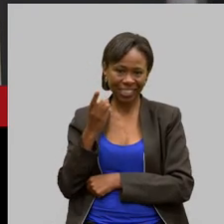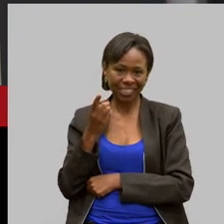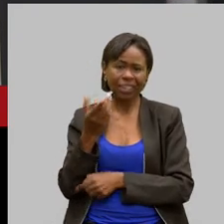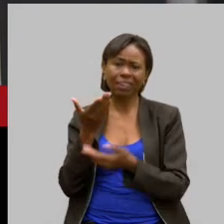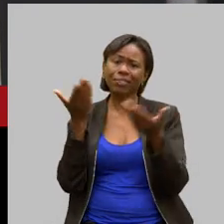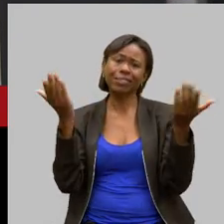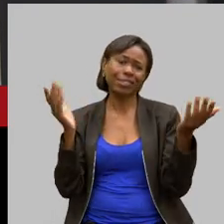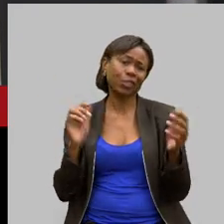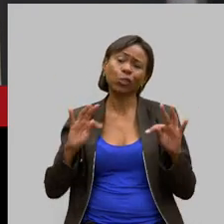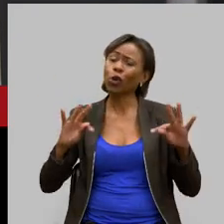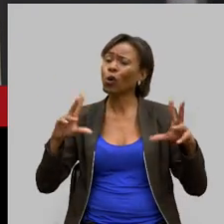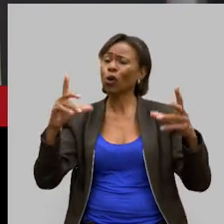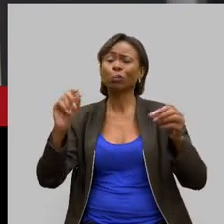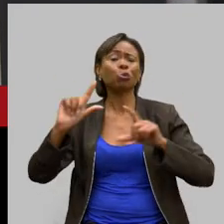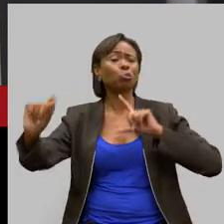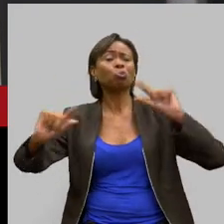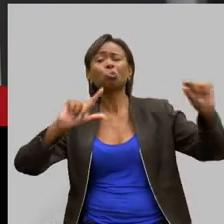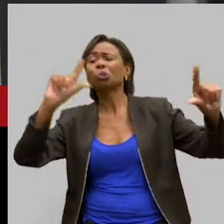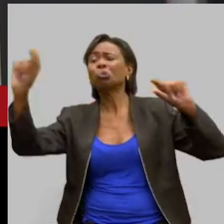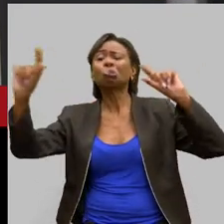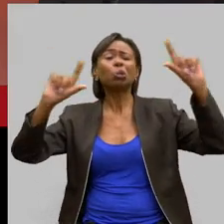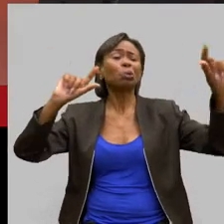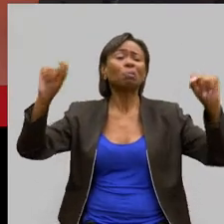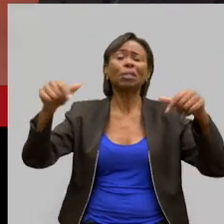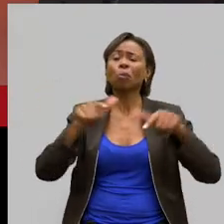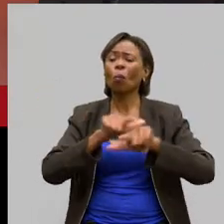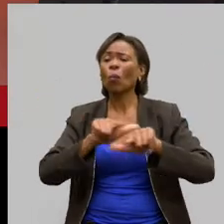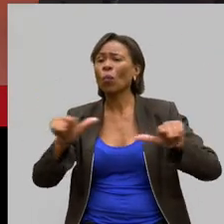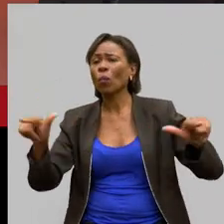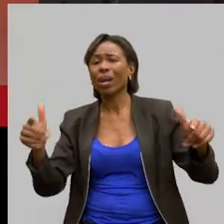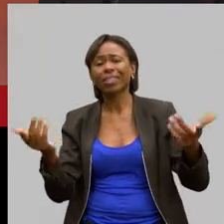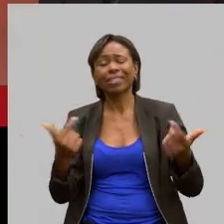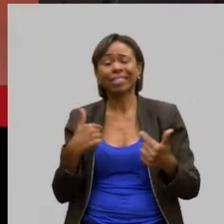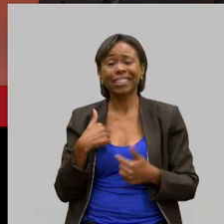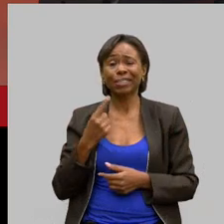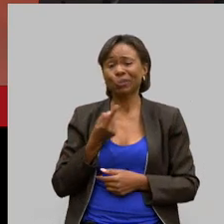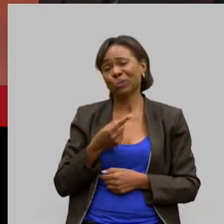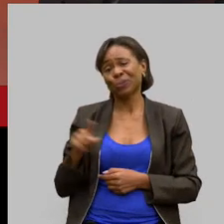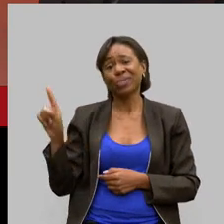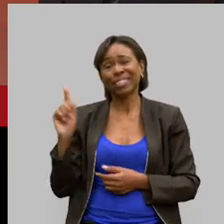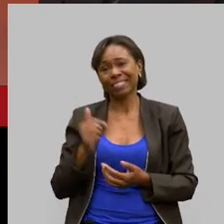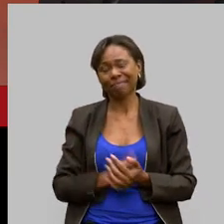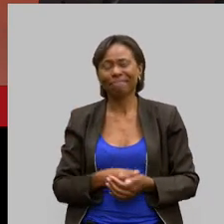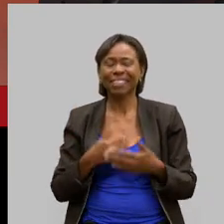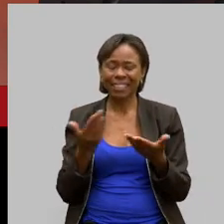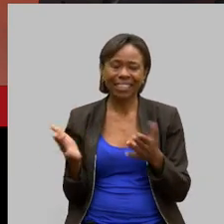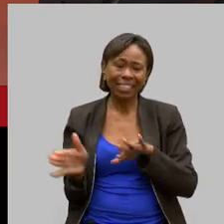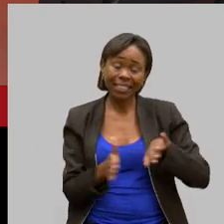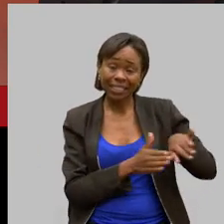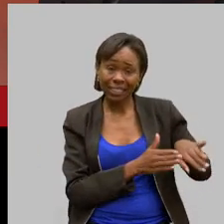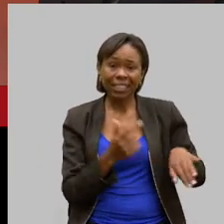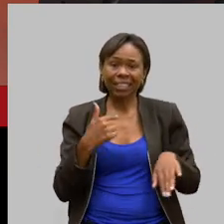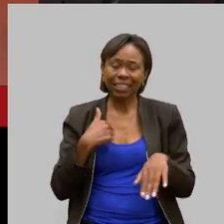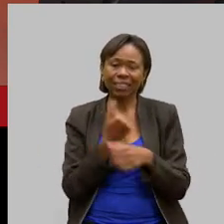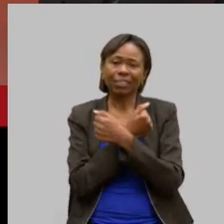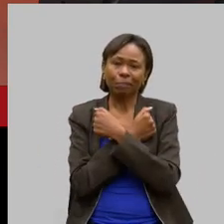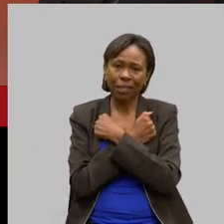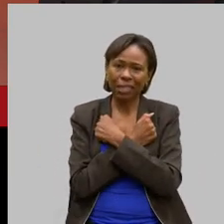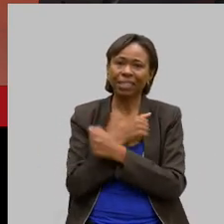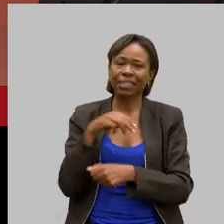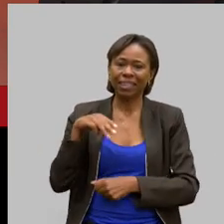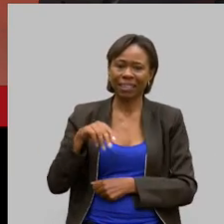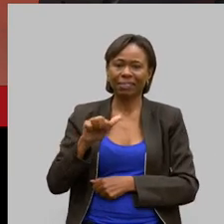né a gente fica por útimo e todo mundo vai embora e olha só Cristiano eu trago um abraço da Maria Elvira para